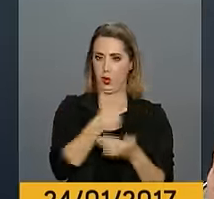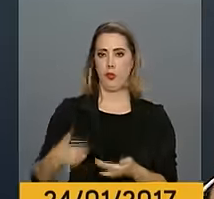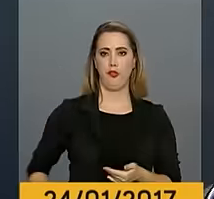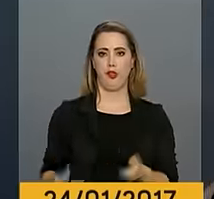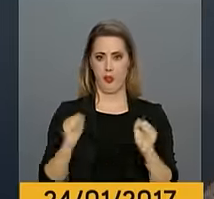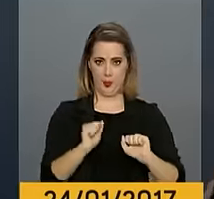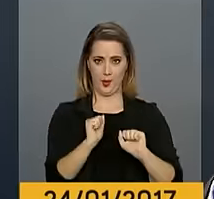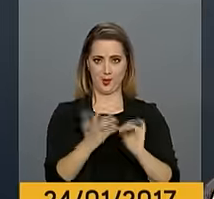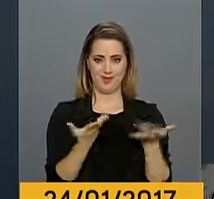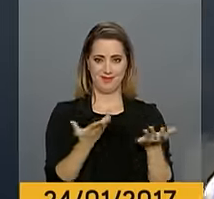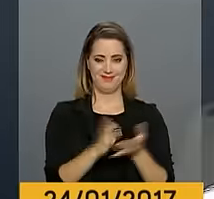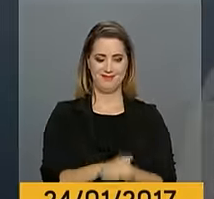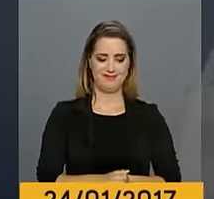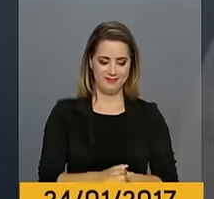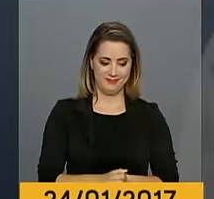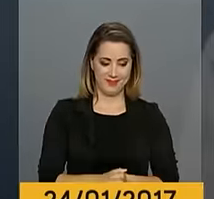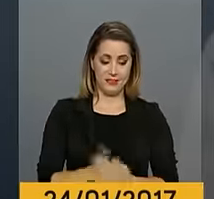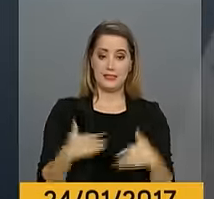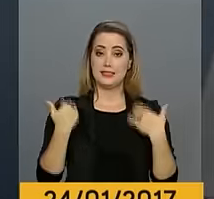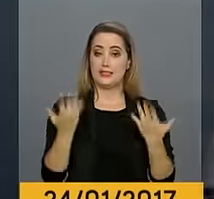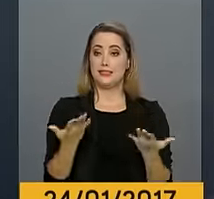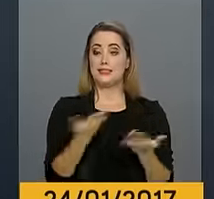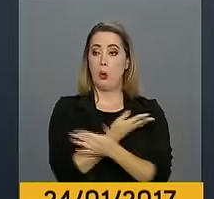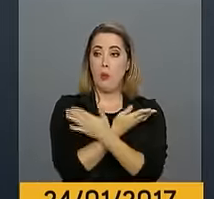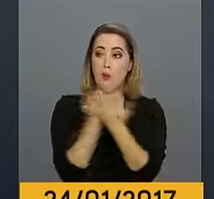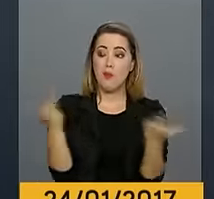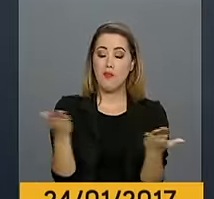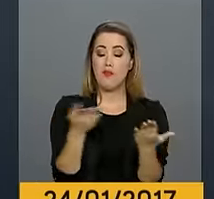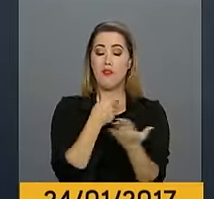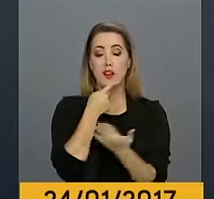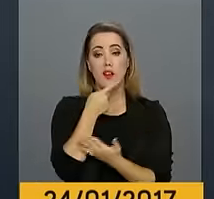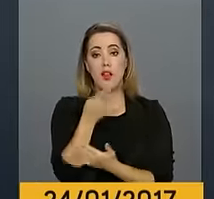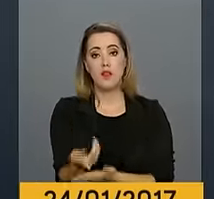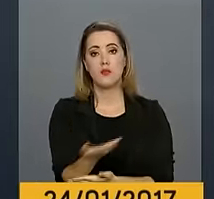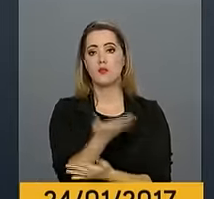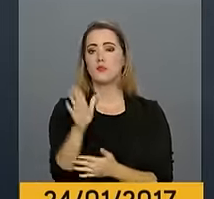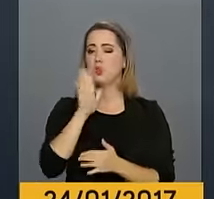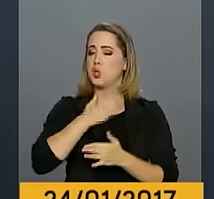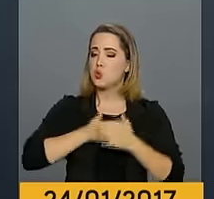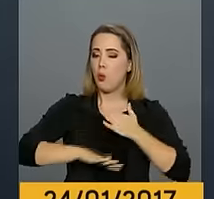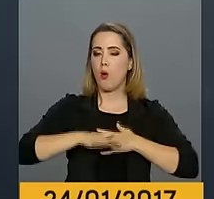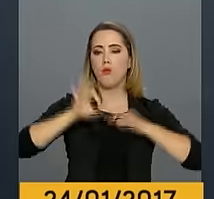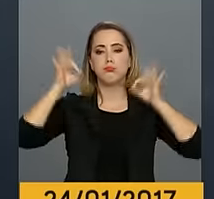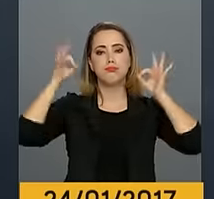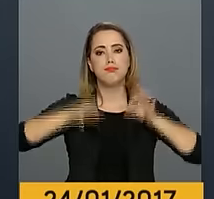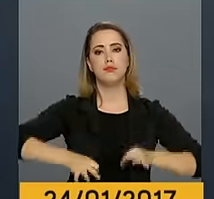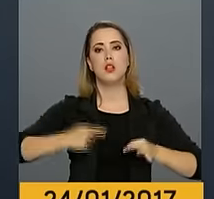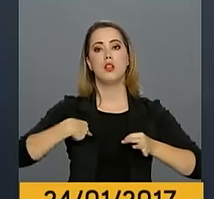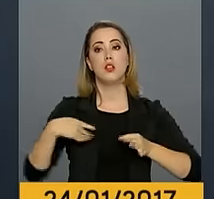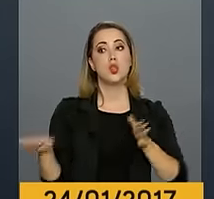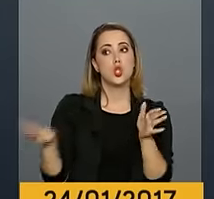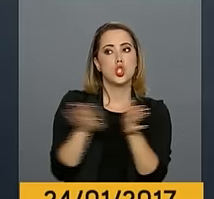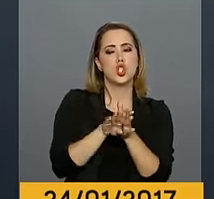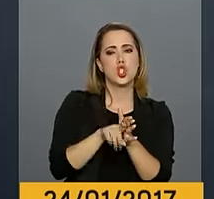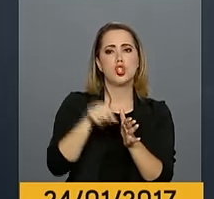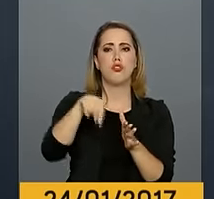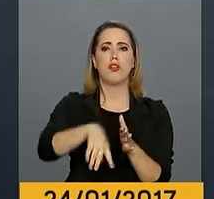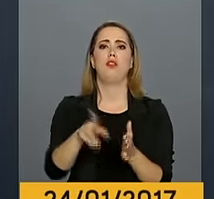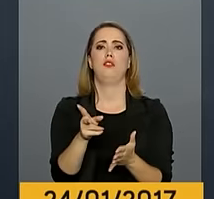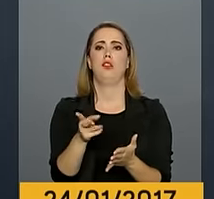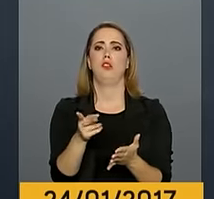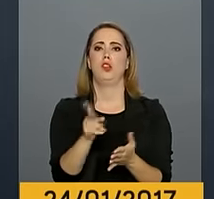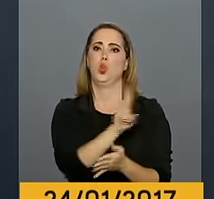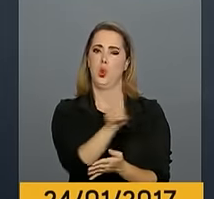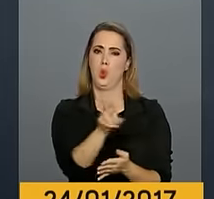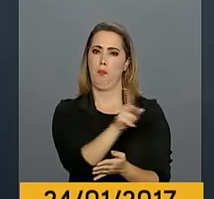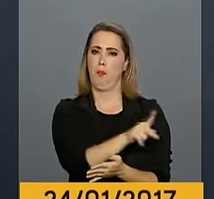eu posso fazer, dizer aos senhores com toda tranquilidade, é que é interessante, quando eu cheguei, professora Helena, no governo,